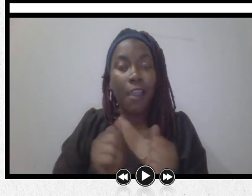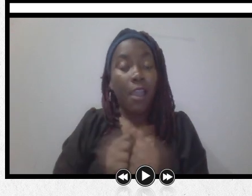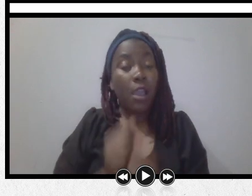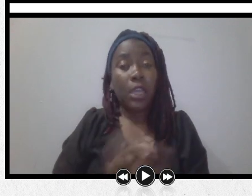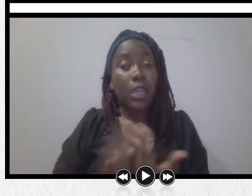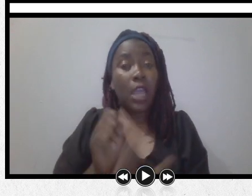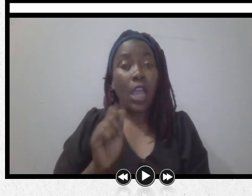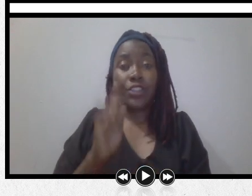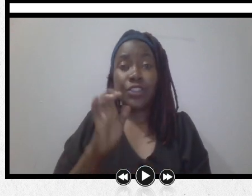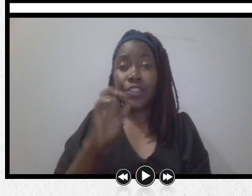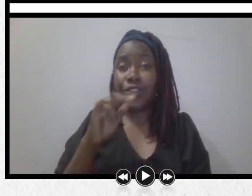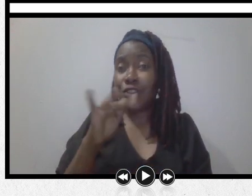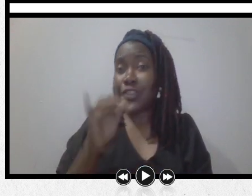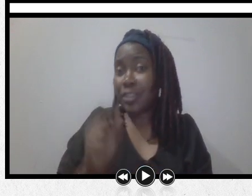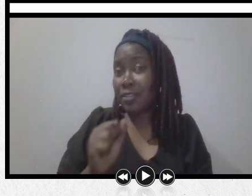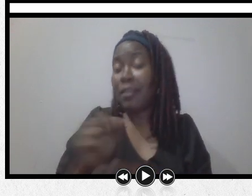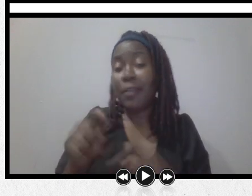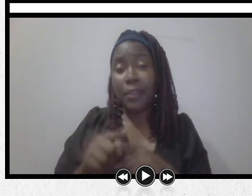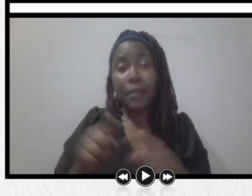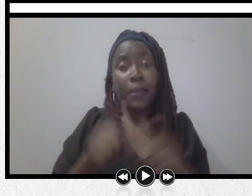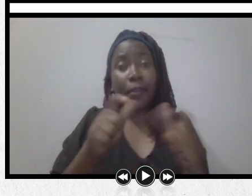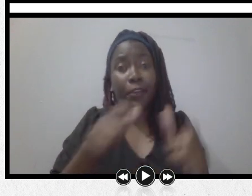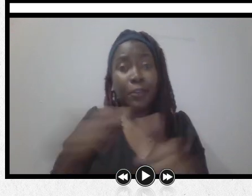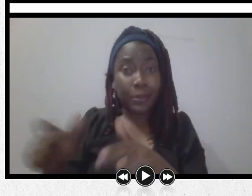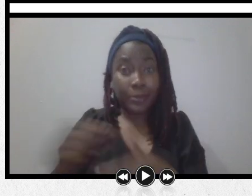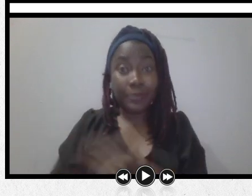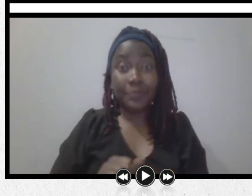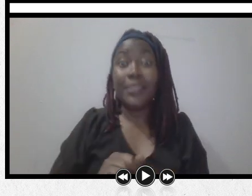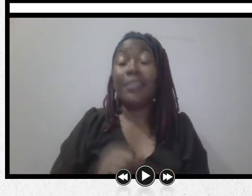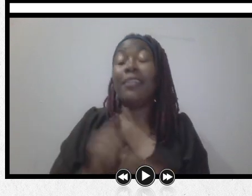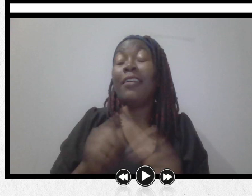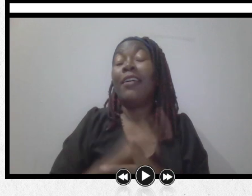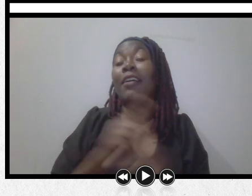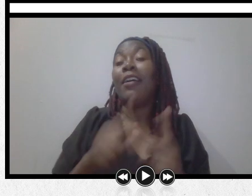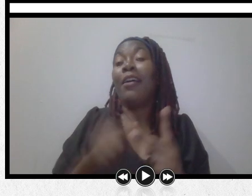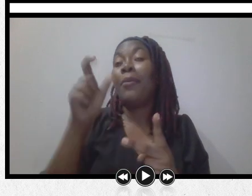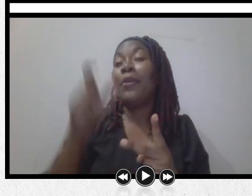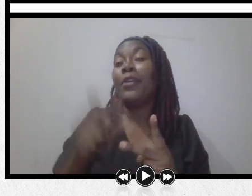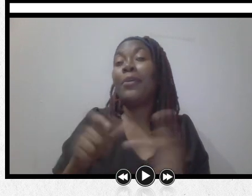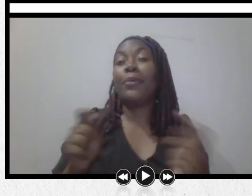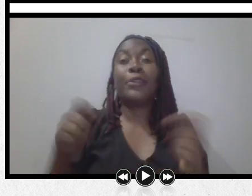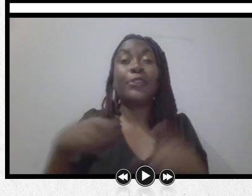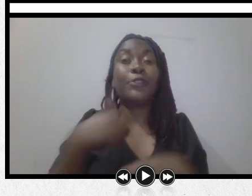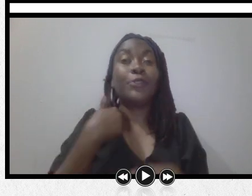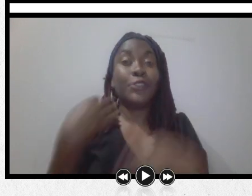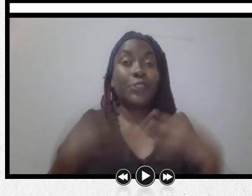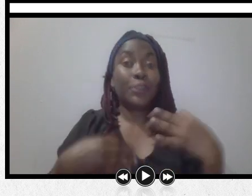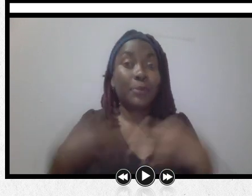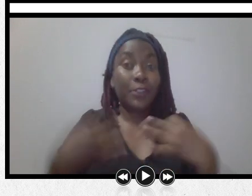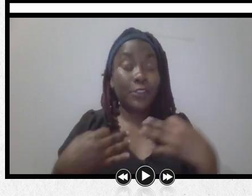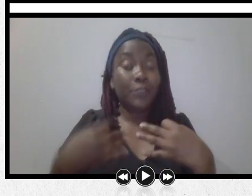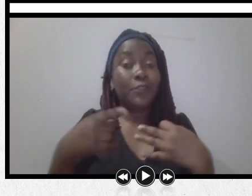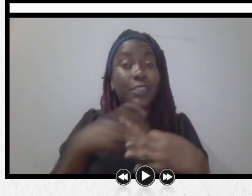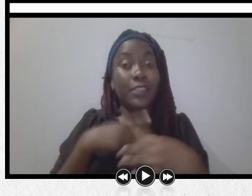agência intermunicipal ou uma agência regional. E ainda é um modelo possível juridicamente que você